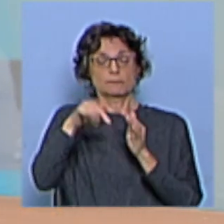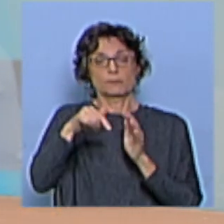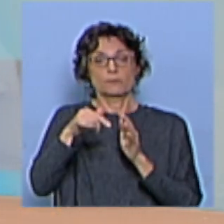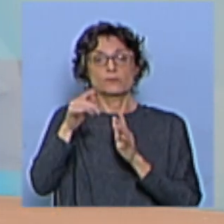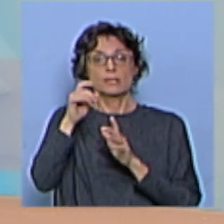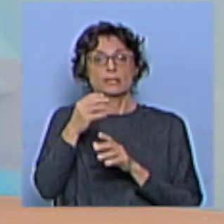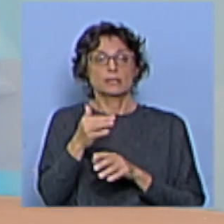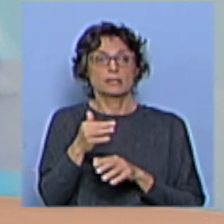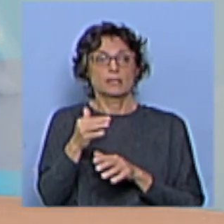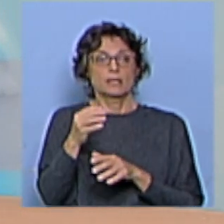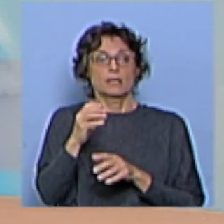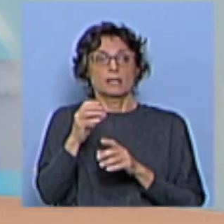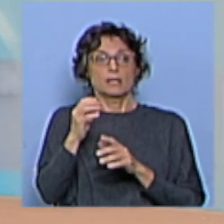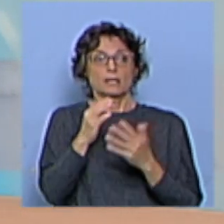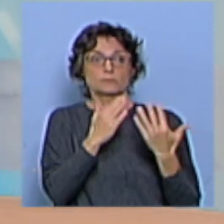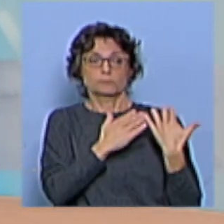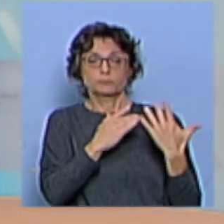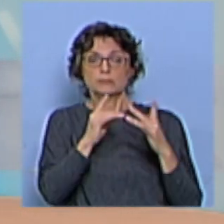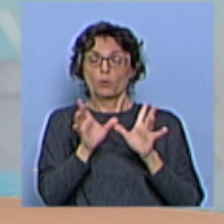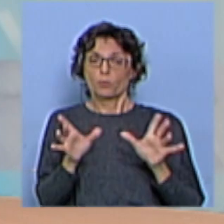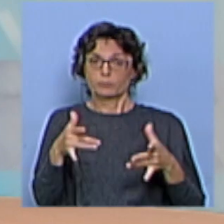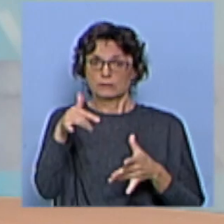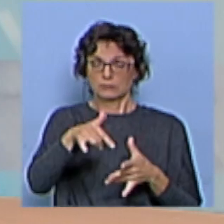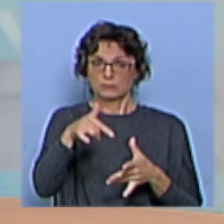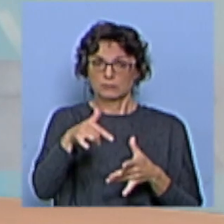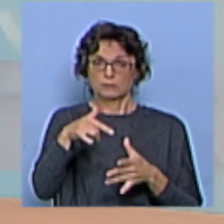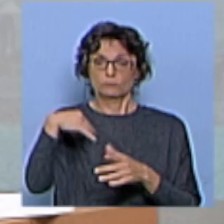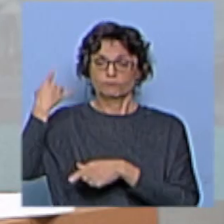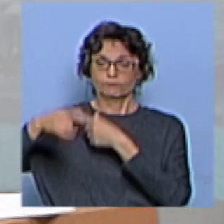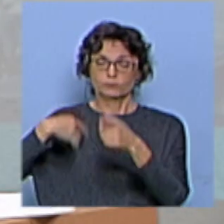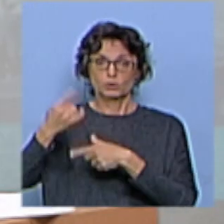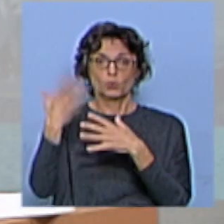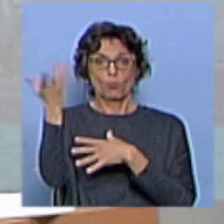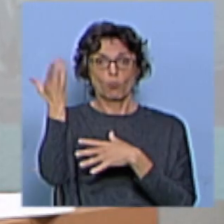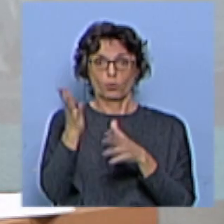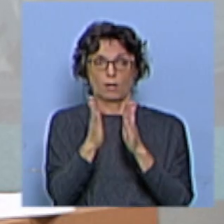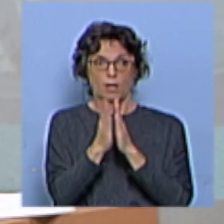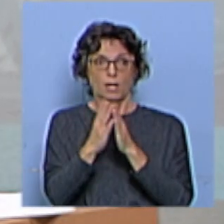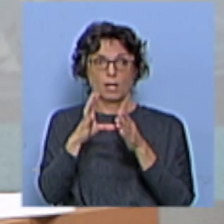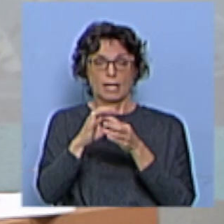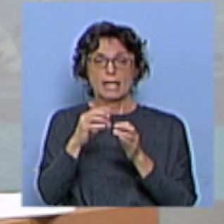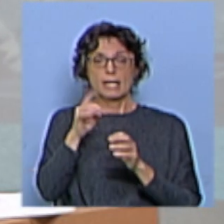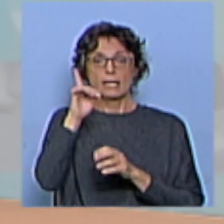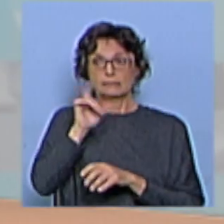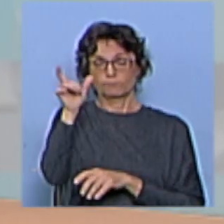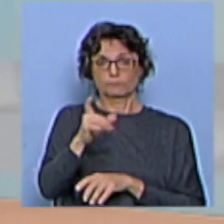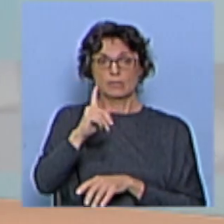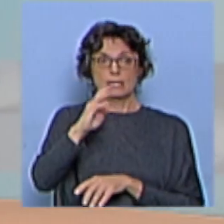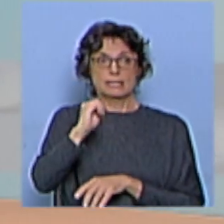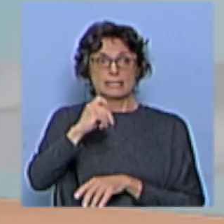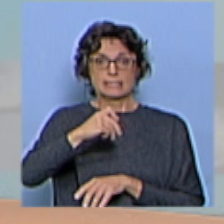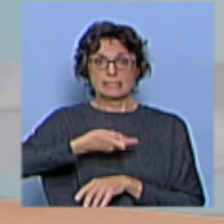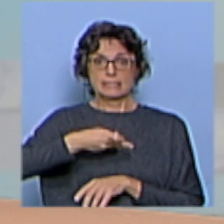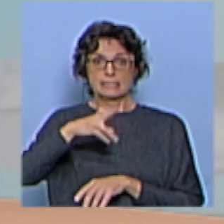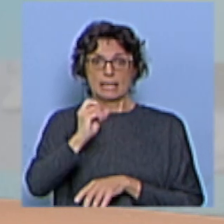Bens Culturais da Igreja. Boa tarde, obrigado por estar aqui no programa Eclésia. Sandra, estão aí estes